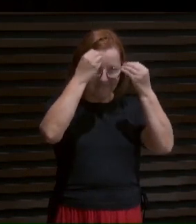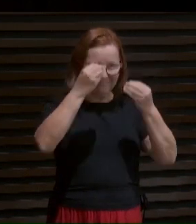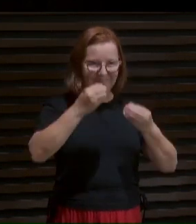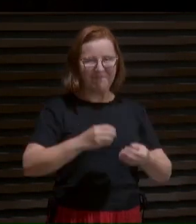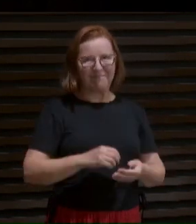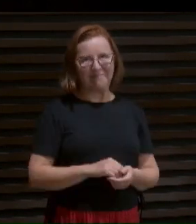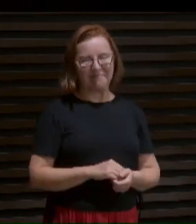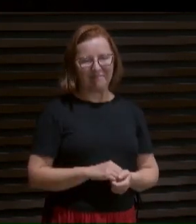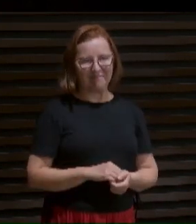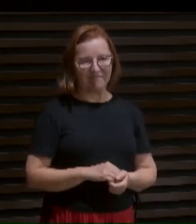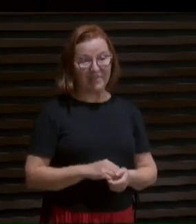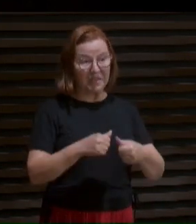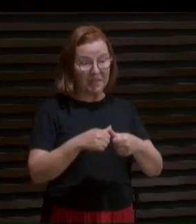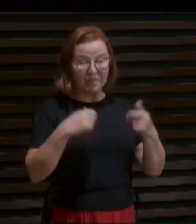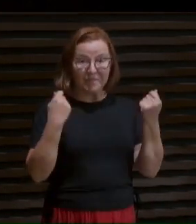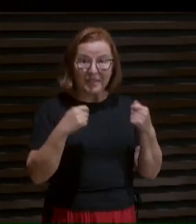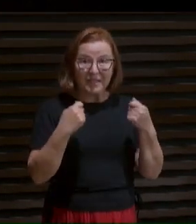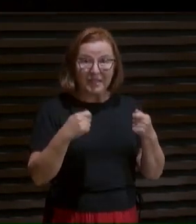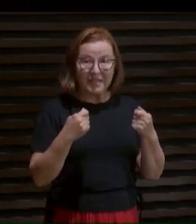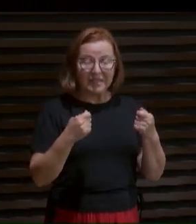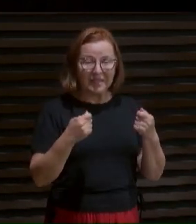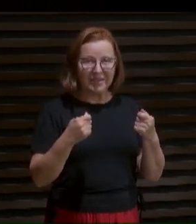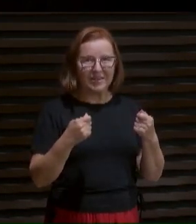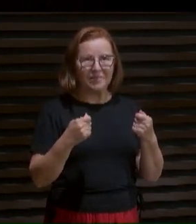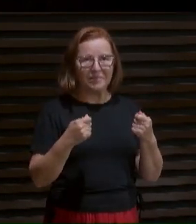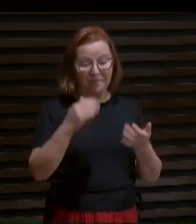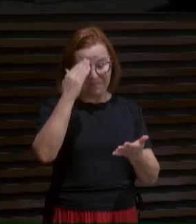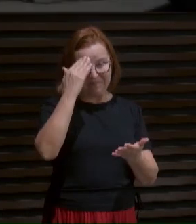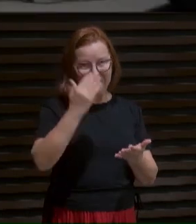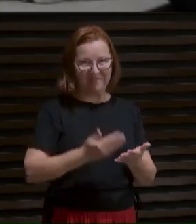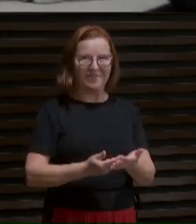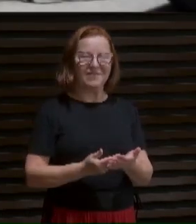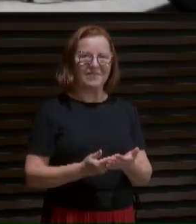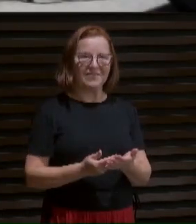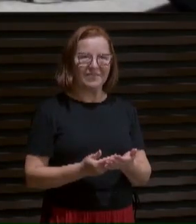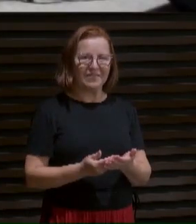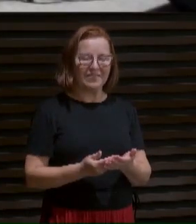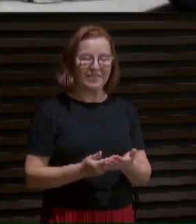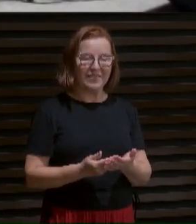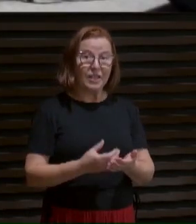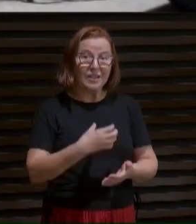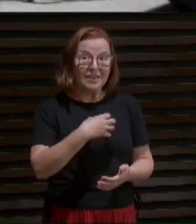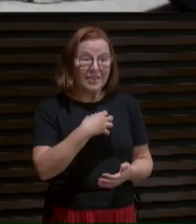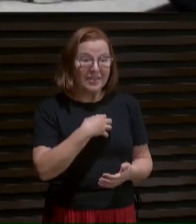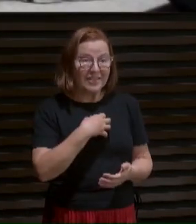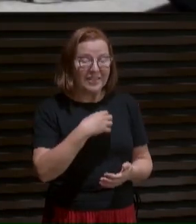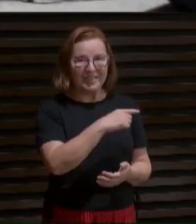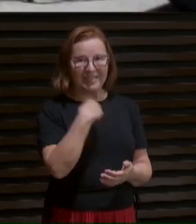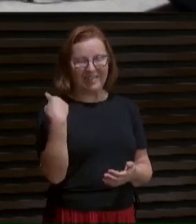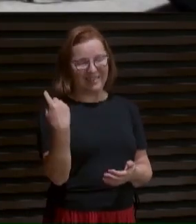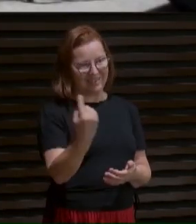introjetado, que isso tem que ser assimilado, de tal modo que